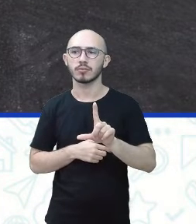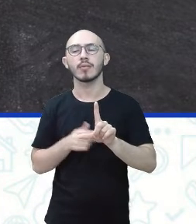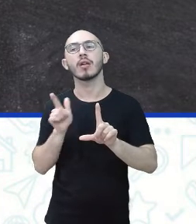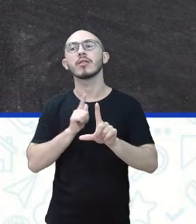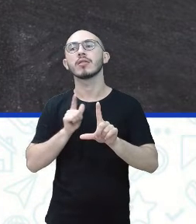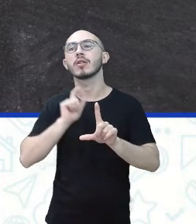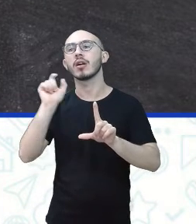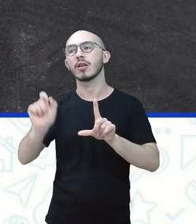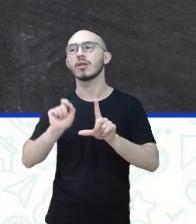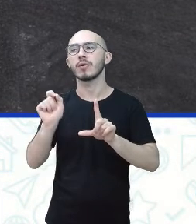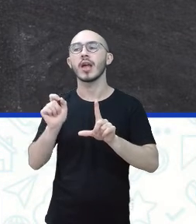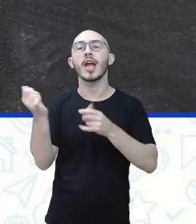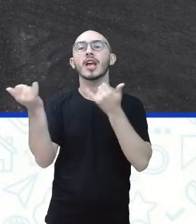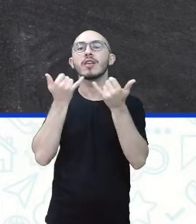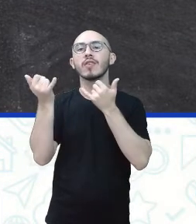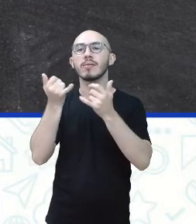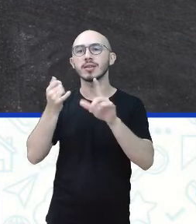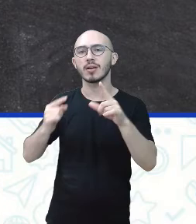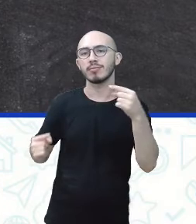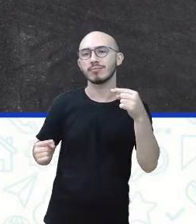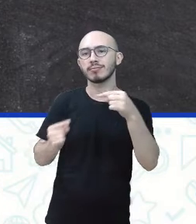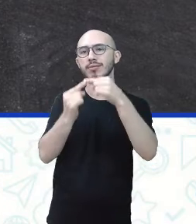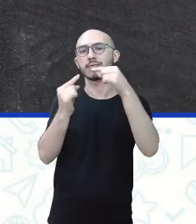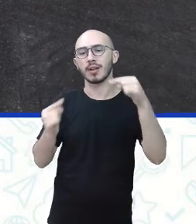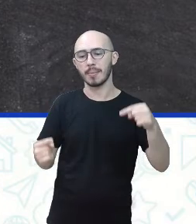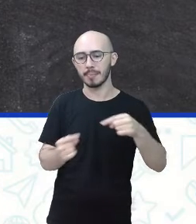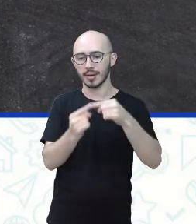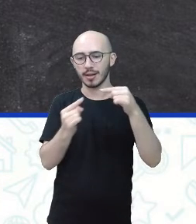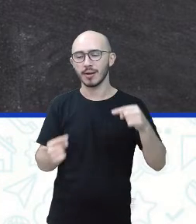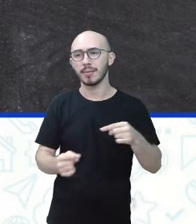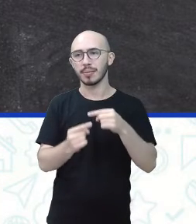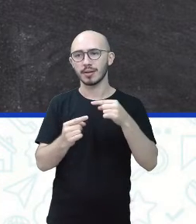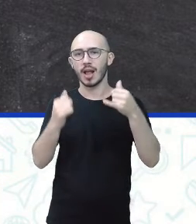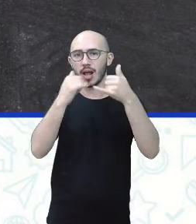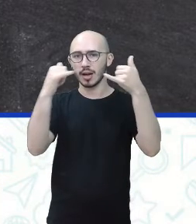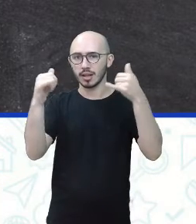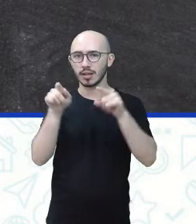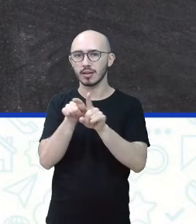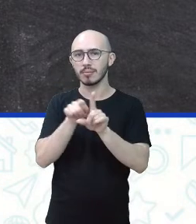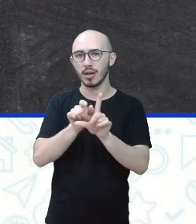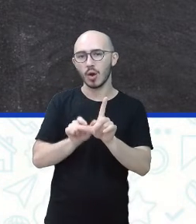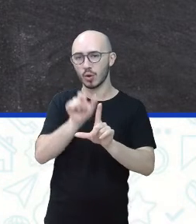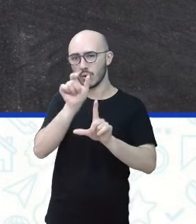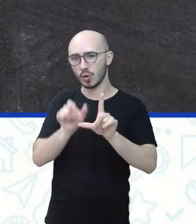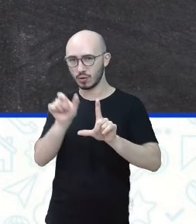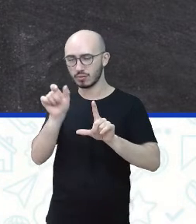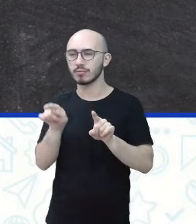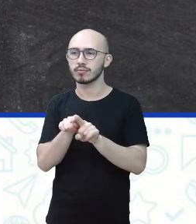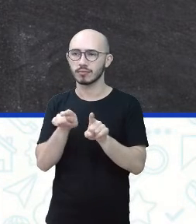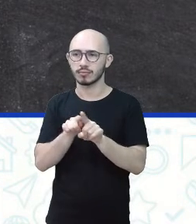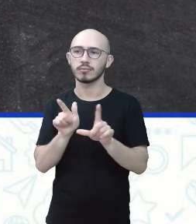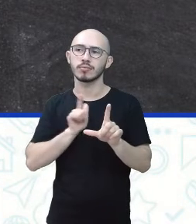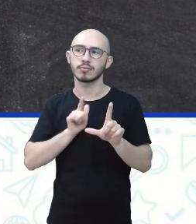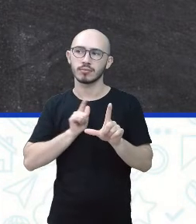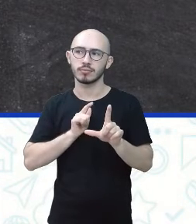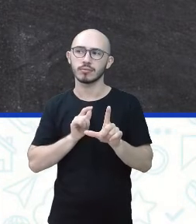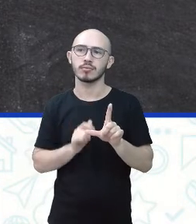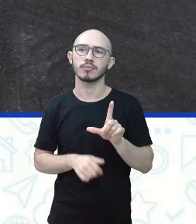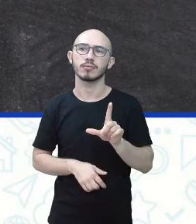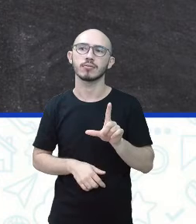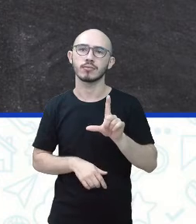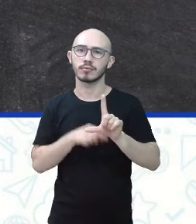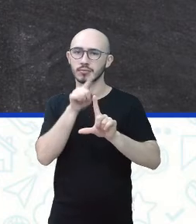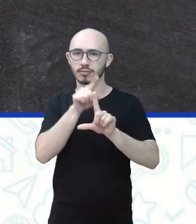começa a cruzar as informações de acordo com a linha e a coluna ou com a posição que a gente tem horizontal e